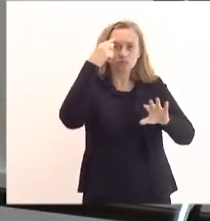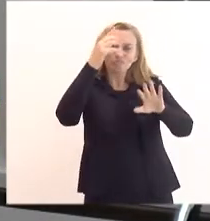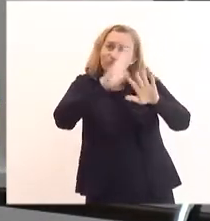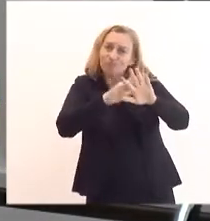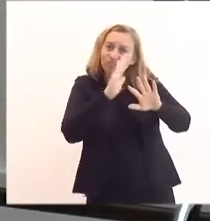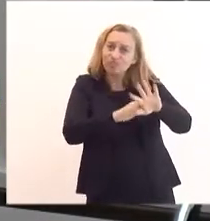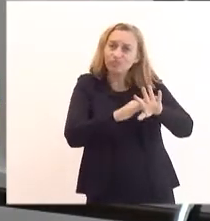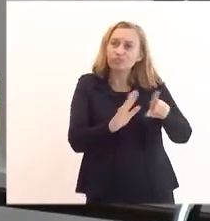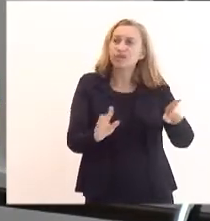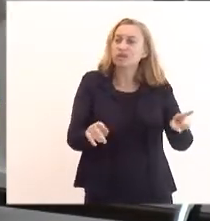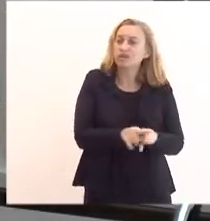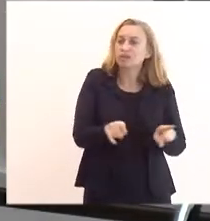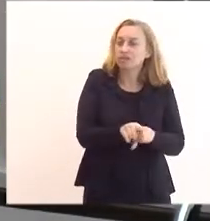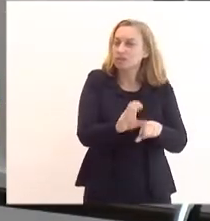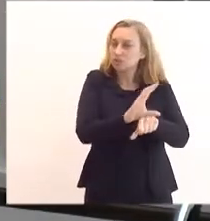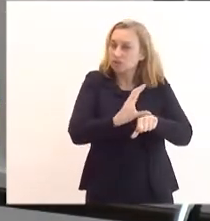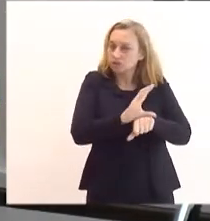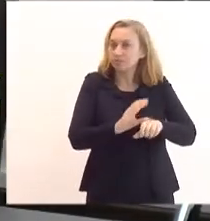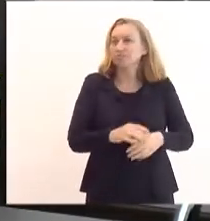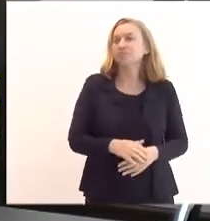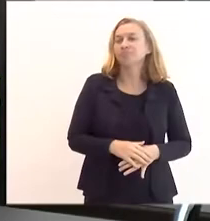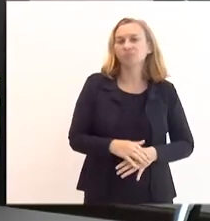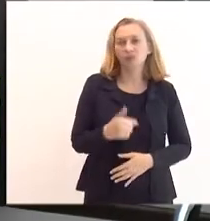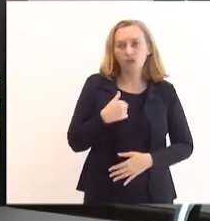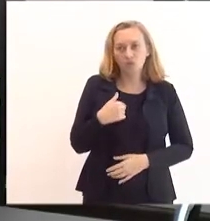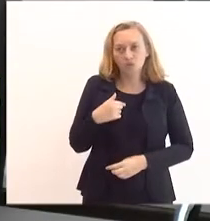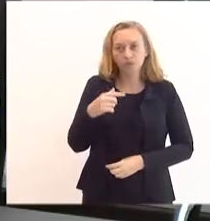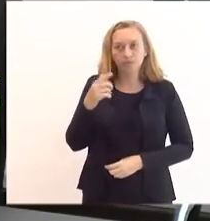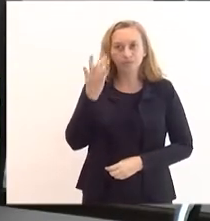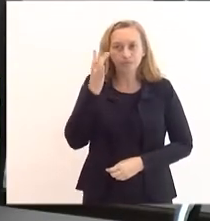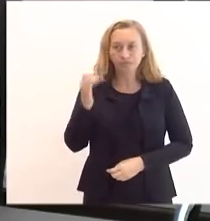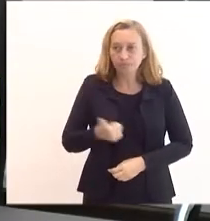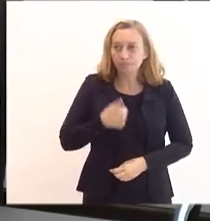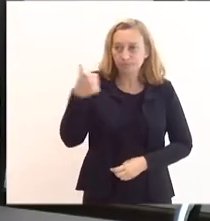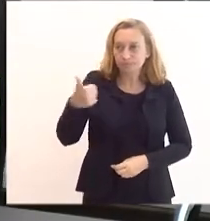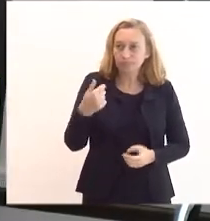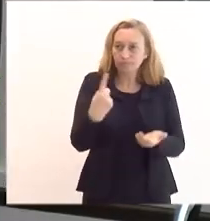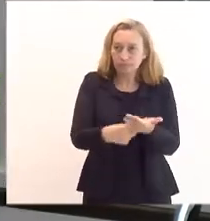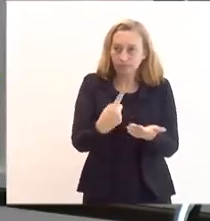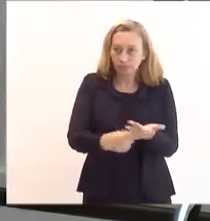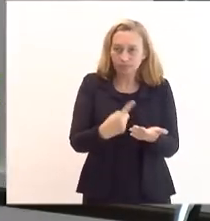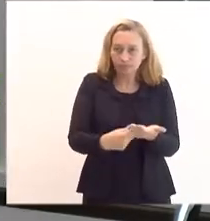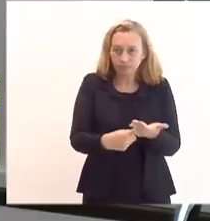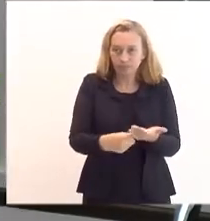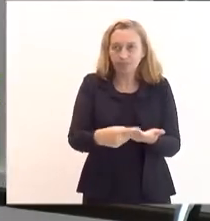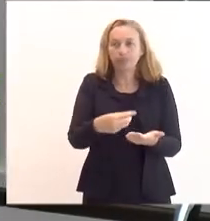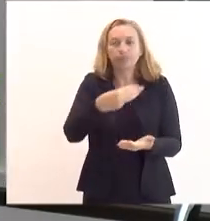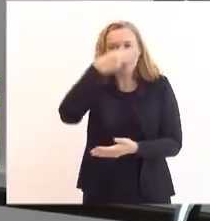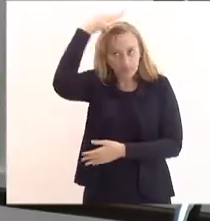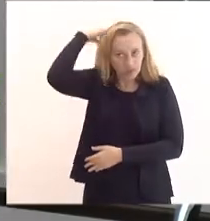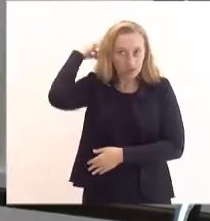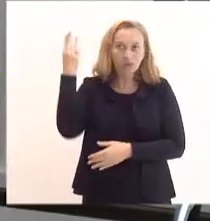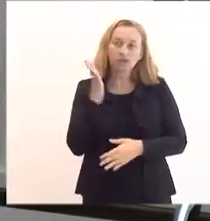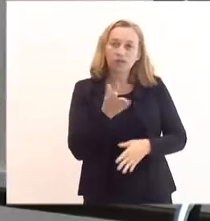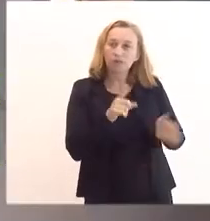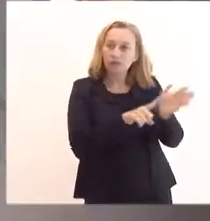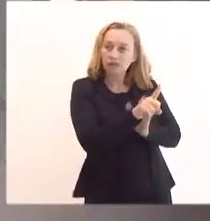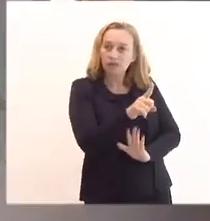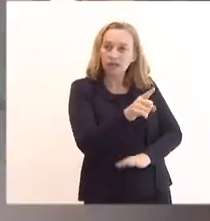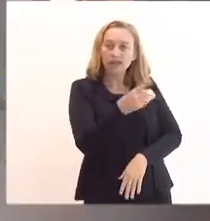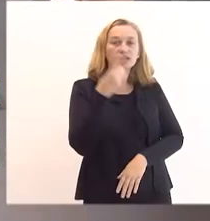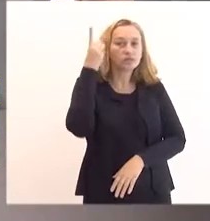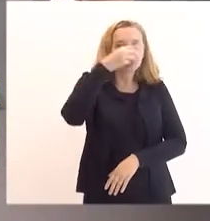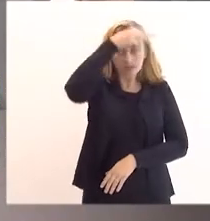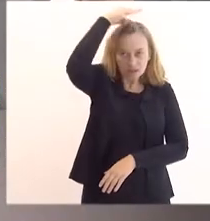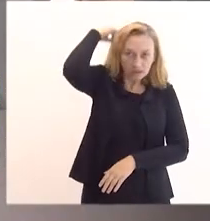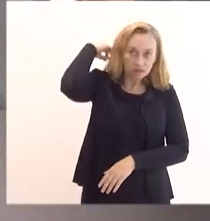questão de constitucionalidade. Então, eu prefiro fazer o acordo com o Márcio Pacheco, consultei o Luiz Paulo, manter os termos